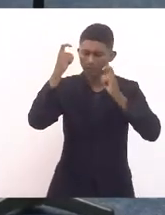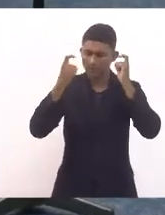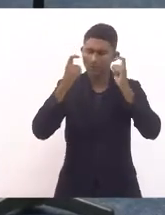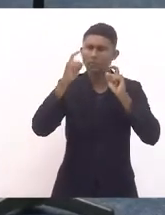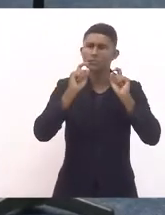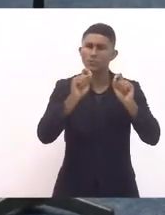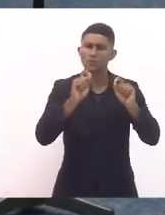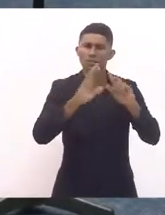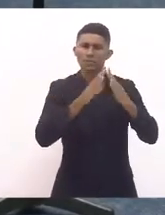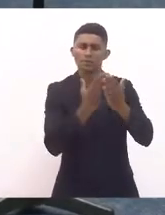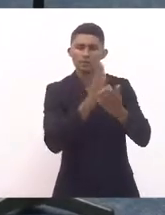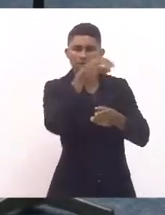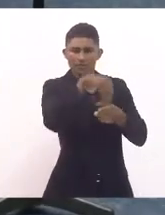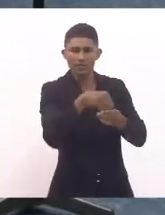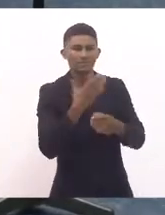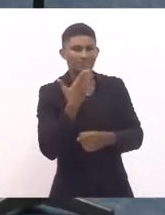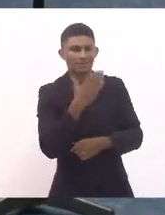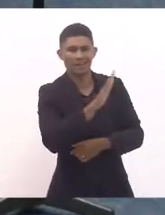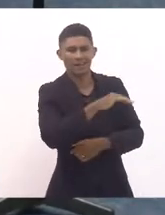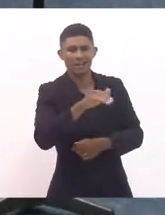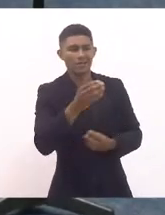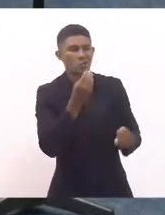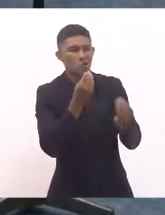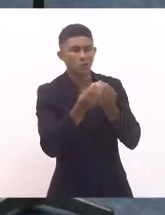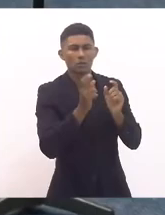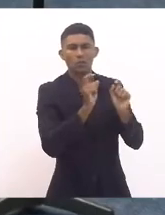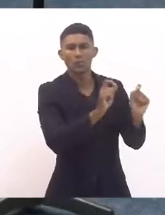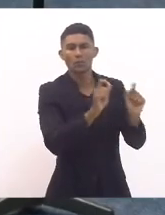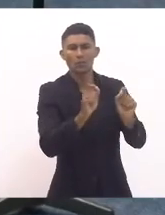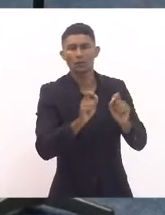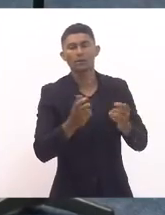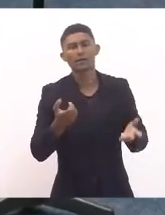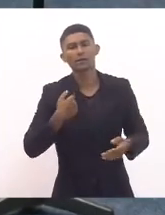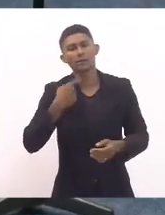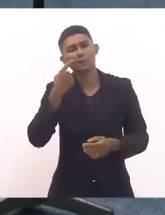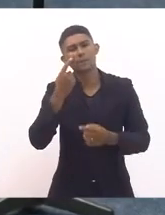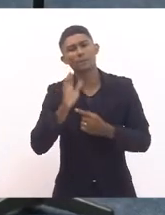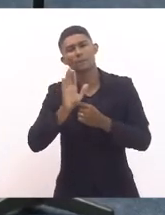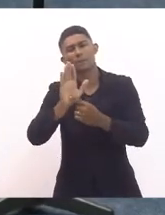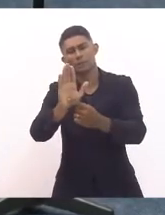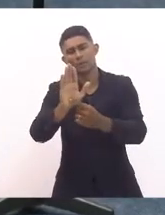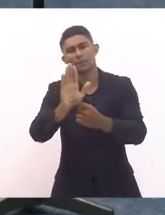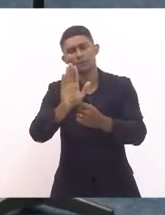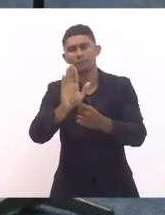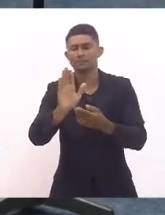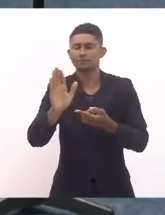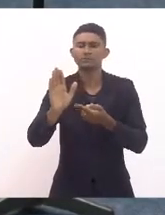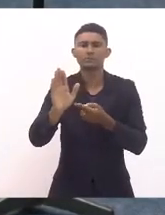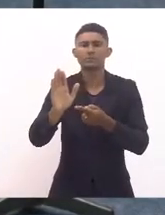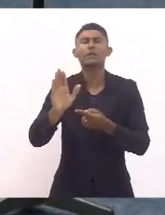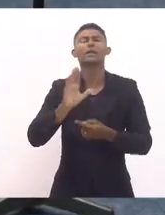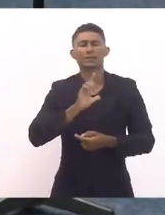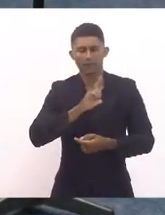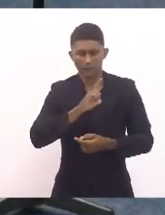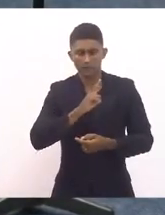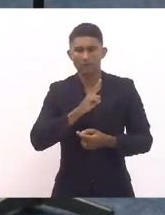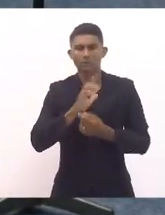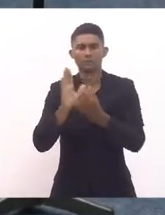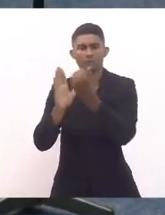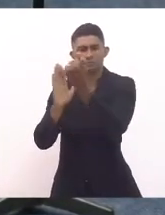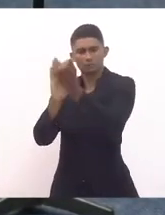das nossas crianças, uma nota técnica apresentada pelo Núcleo Rio de Janeiro da Aliança